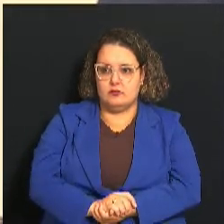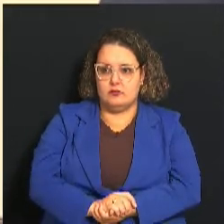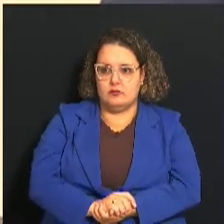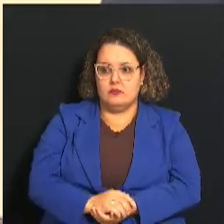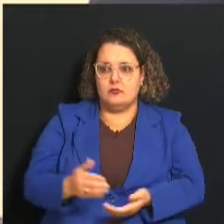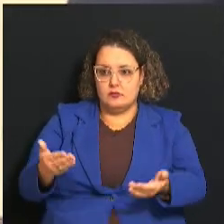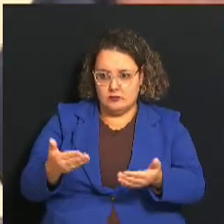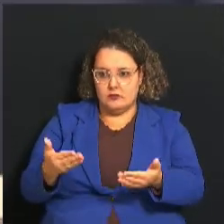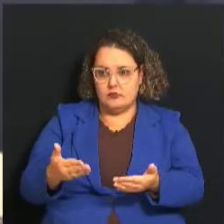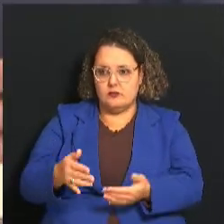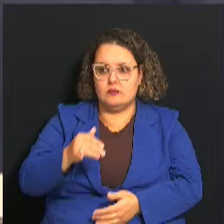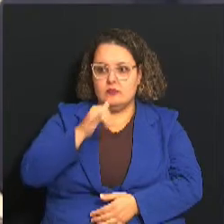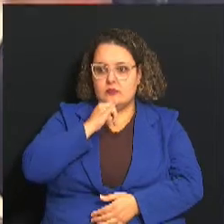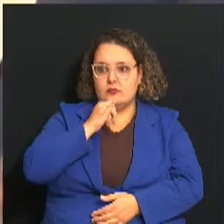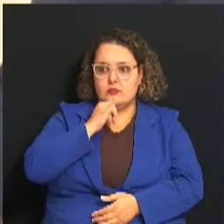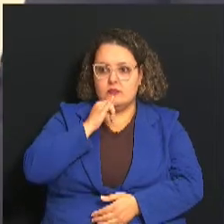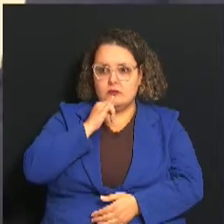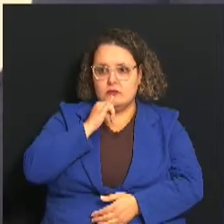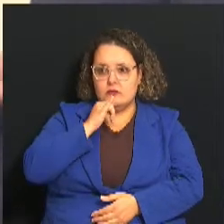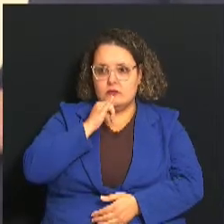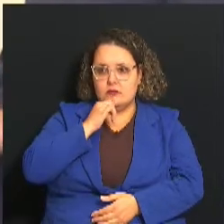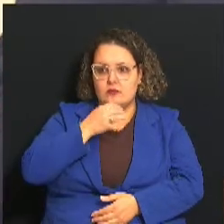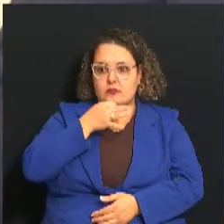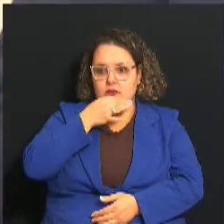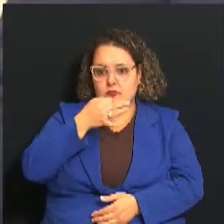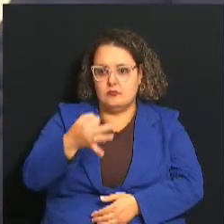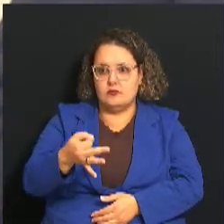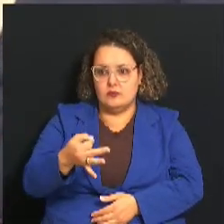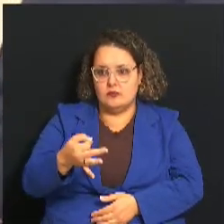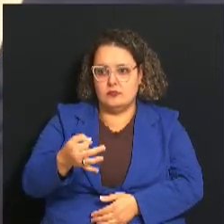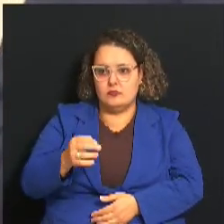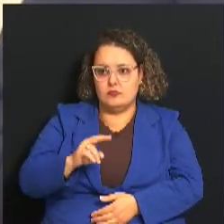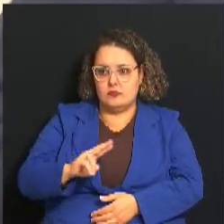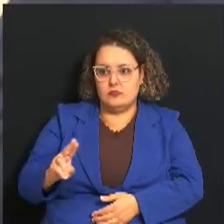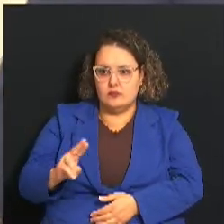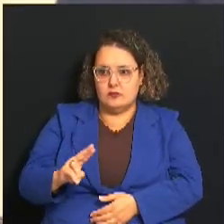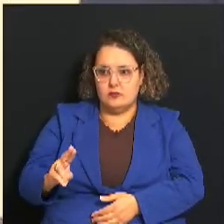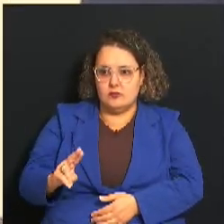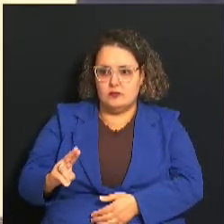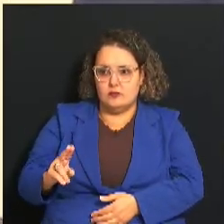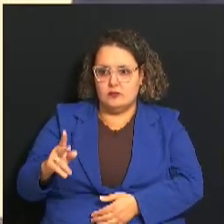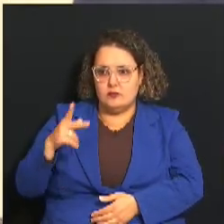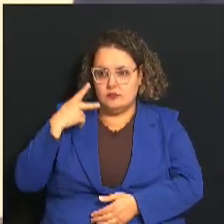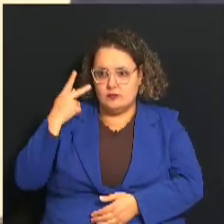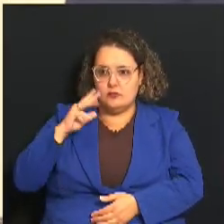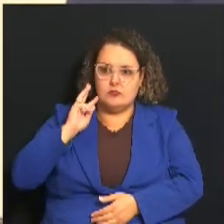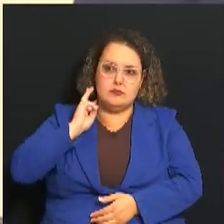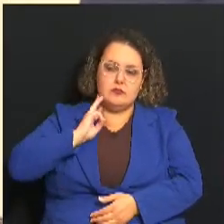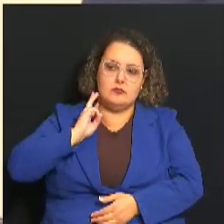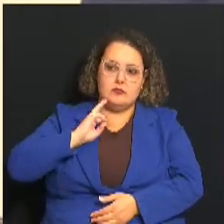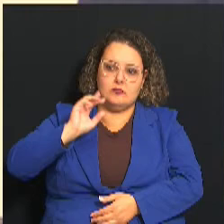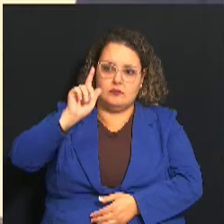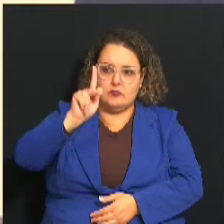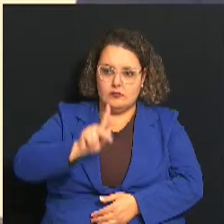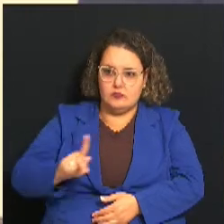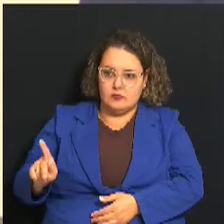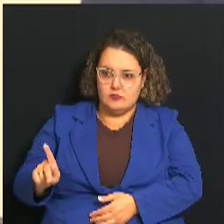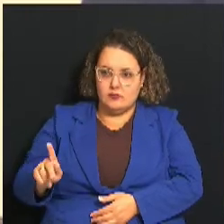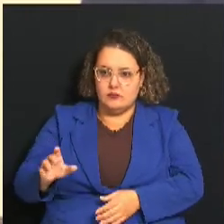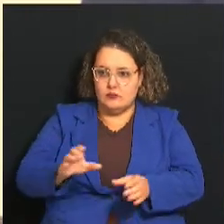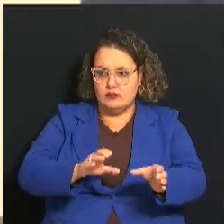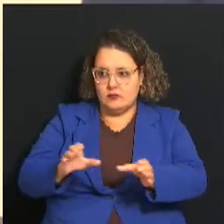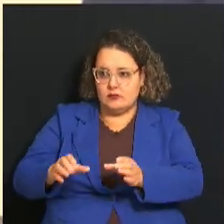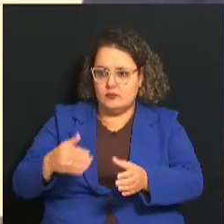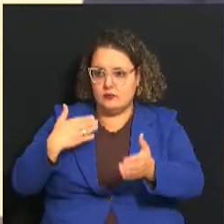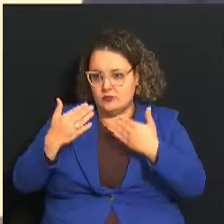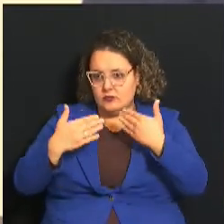Hoje, por exemplo, eu ia sugerir um nome que está aqui na mesa, que é o vereador Cecílio Santos, para ser o vice-coordenador. Eu até tinha conversado